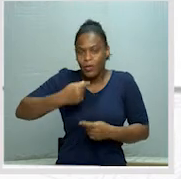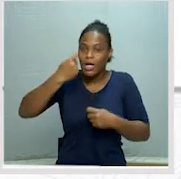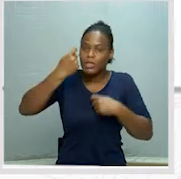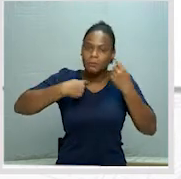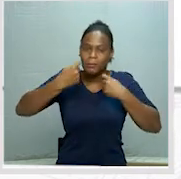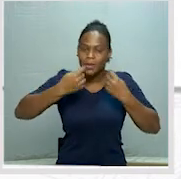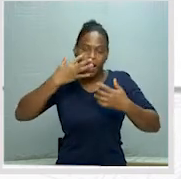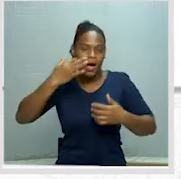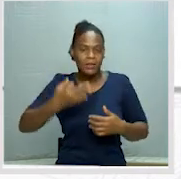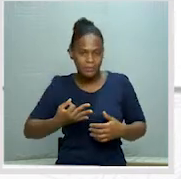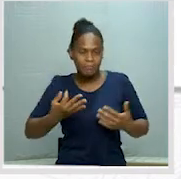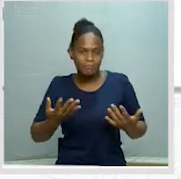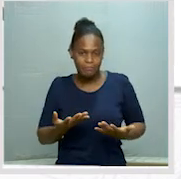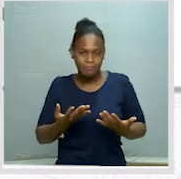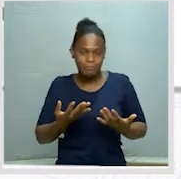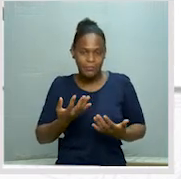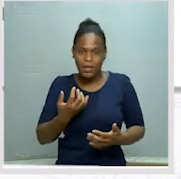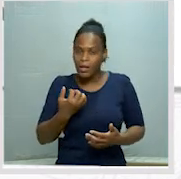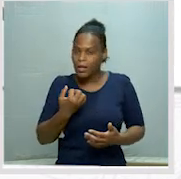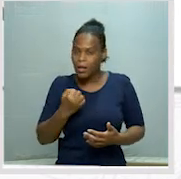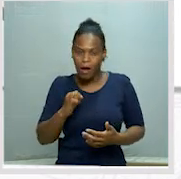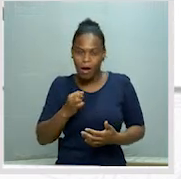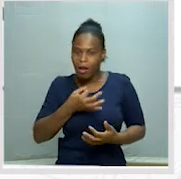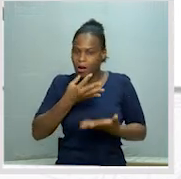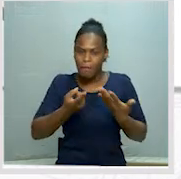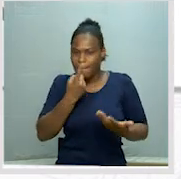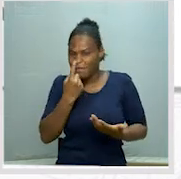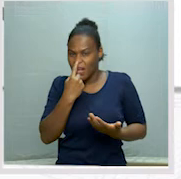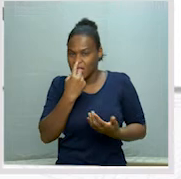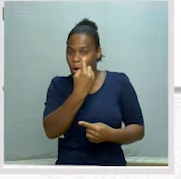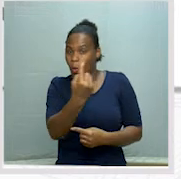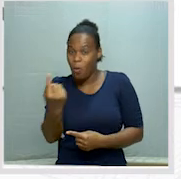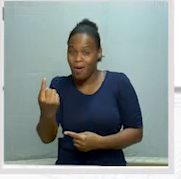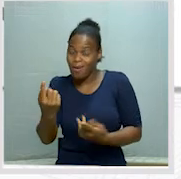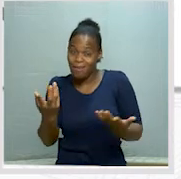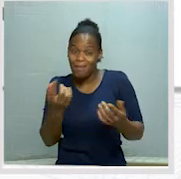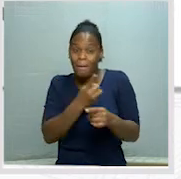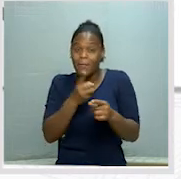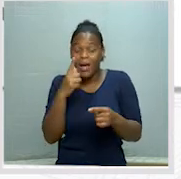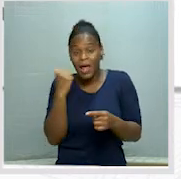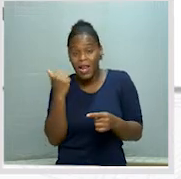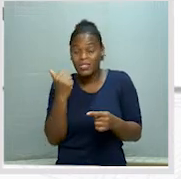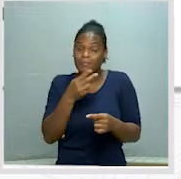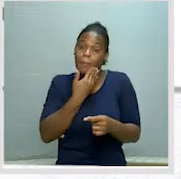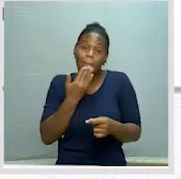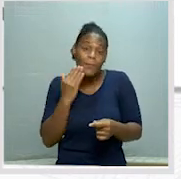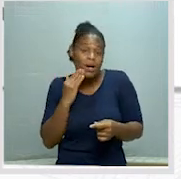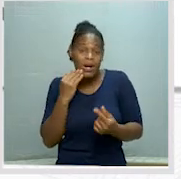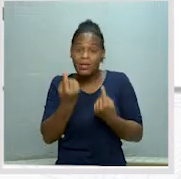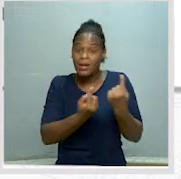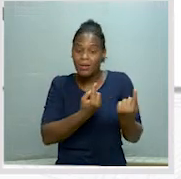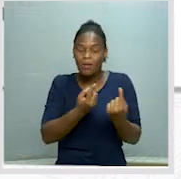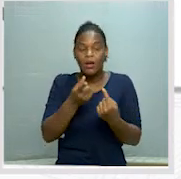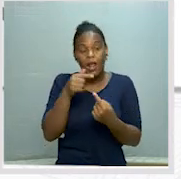se exprimir assim. Não se discutem preferências individuais, pois elas são relativas